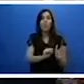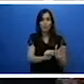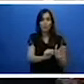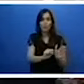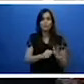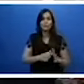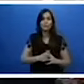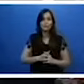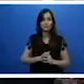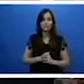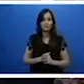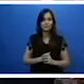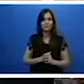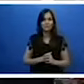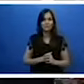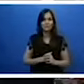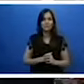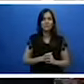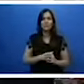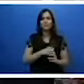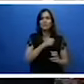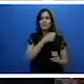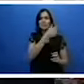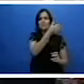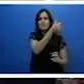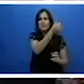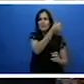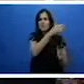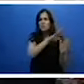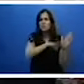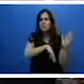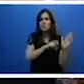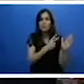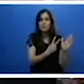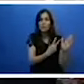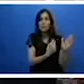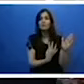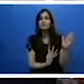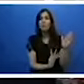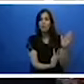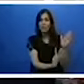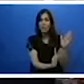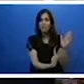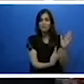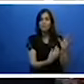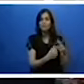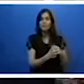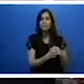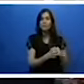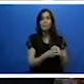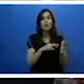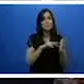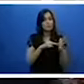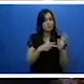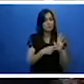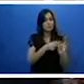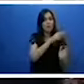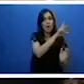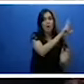8. E 6 menos 2, 4. Copia o R e o cifrão,